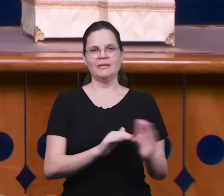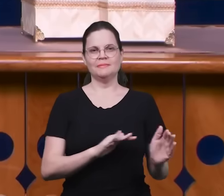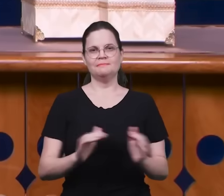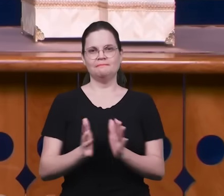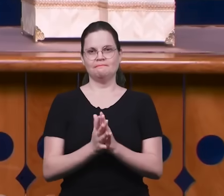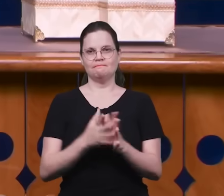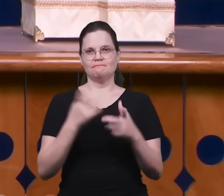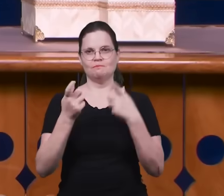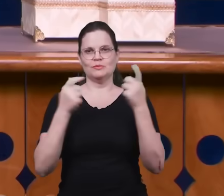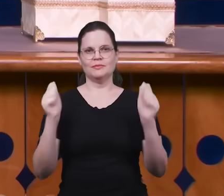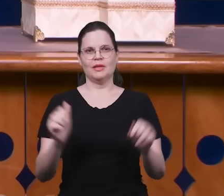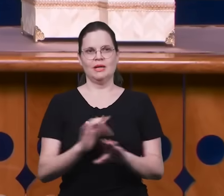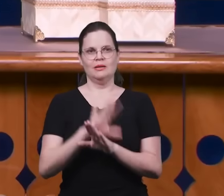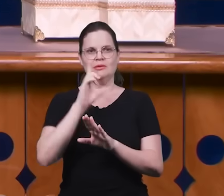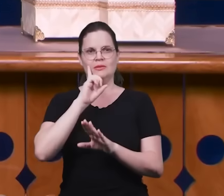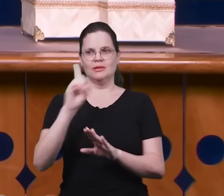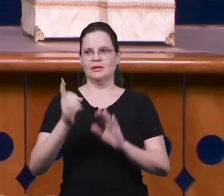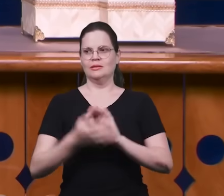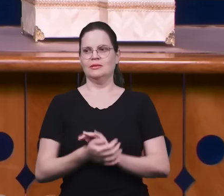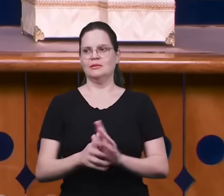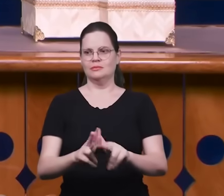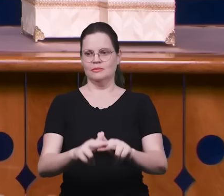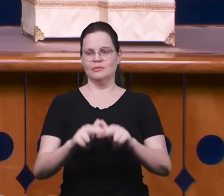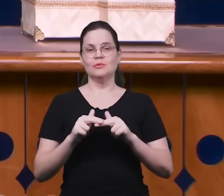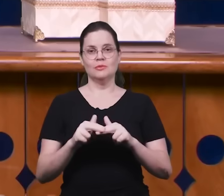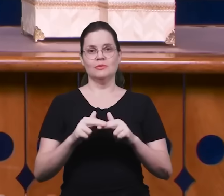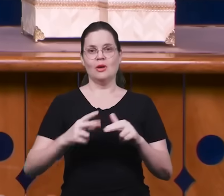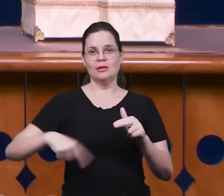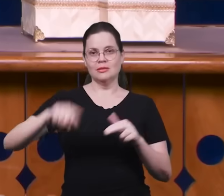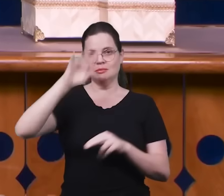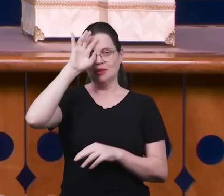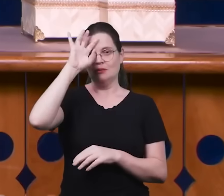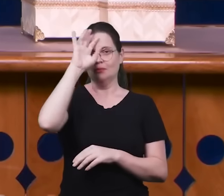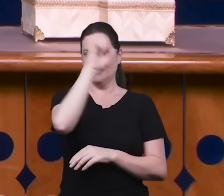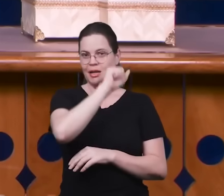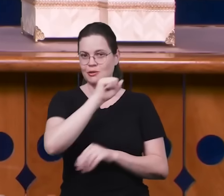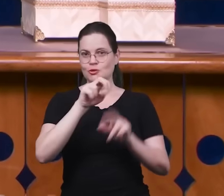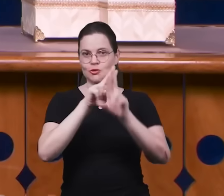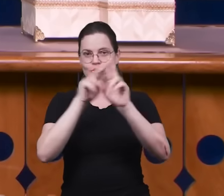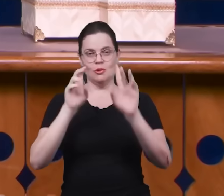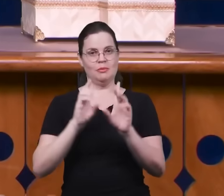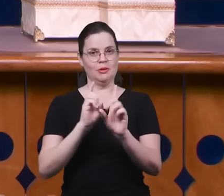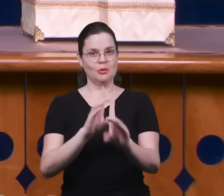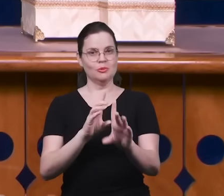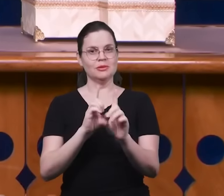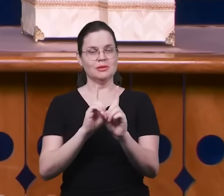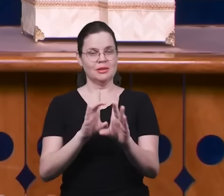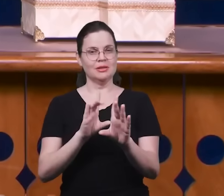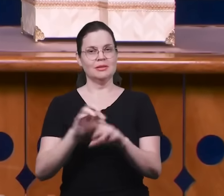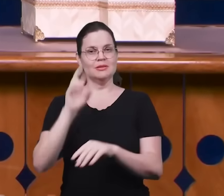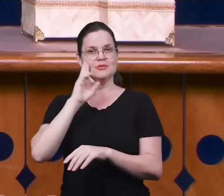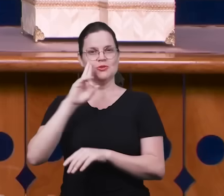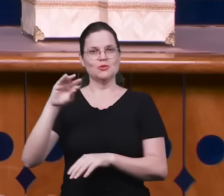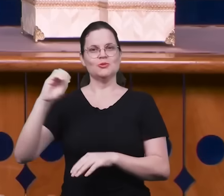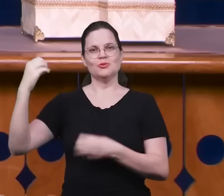Louvado seja o nome do Senhor por mais este aprendizado que Ele nos